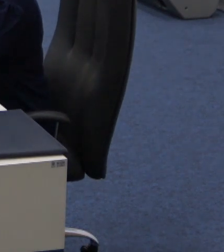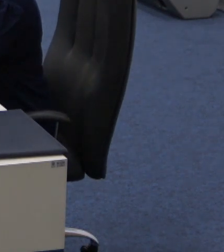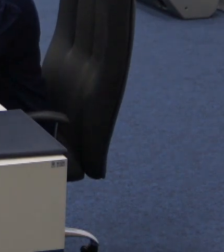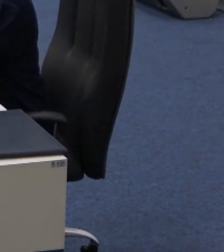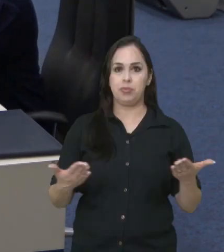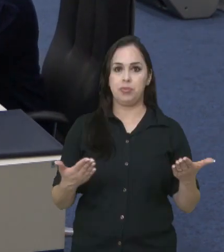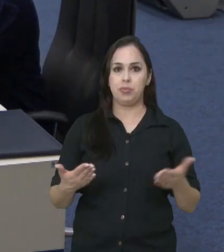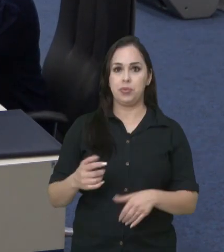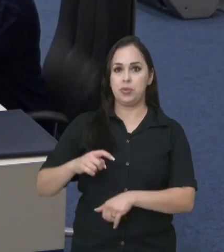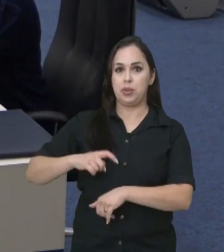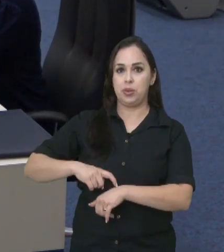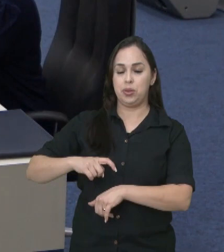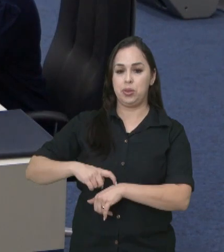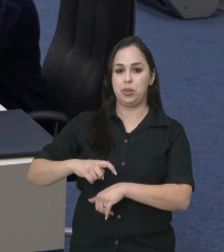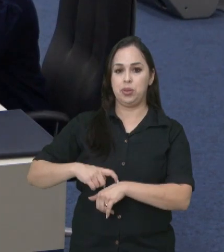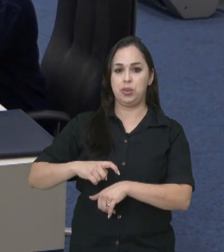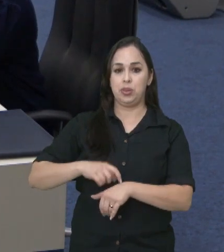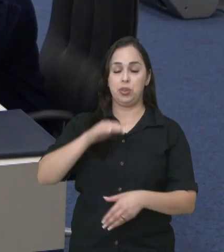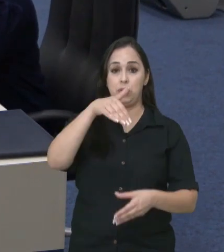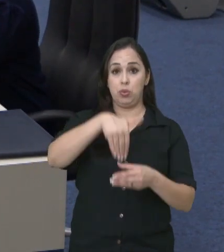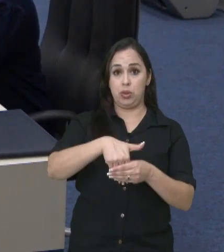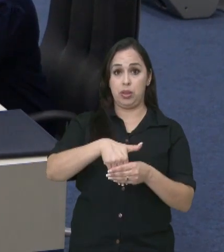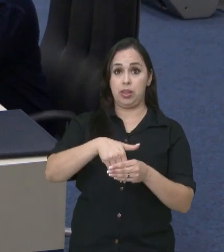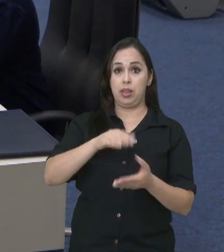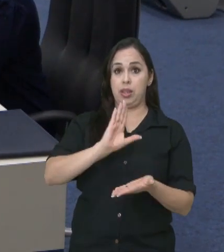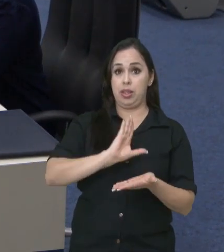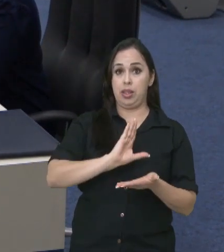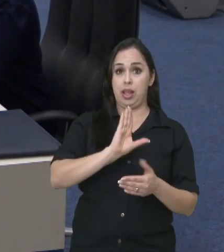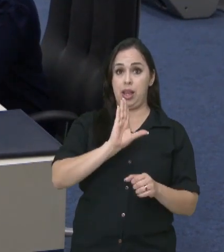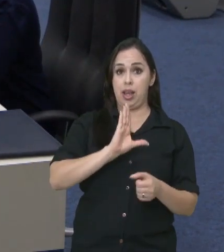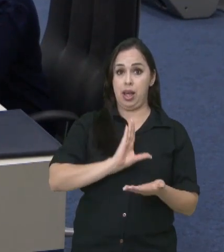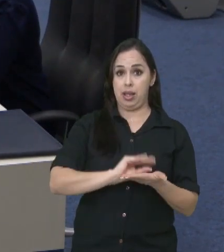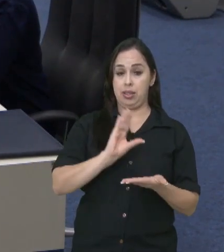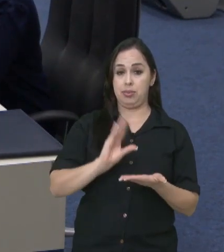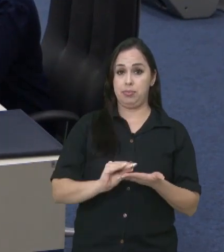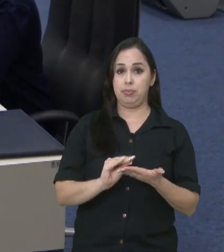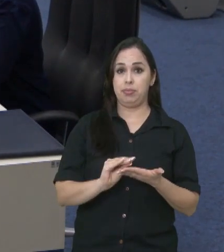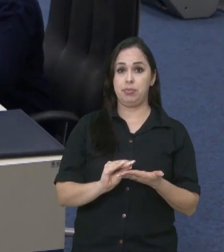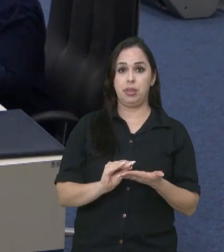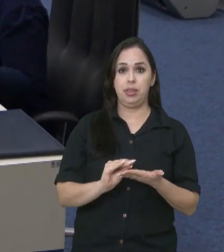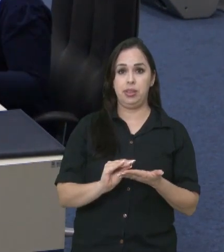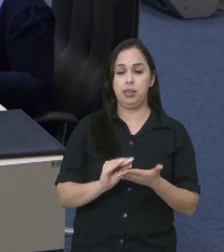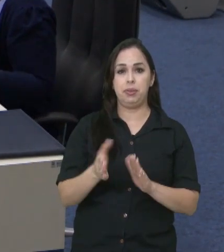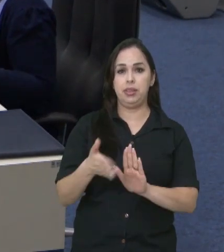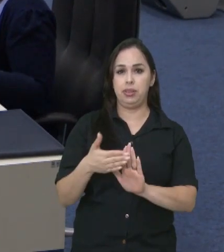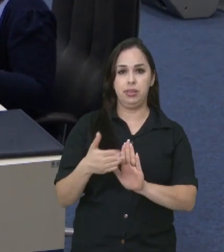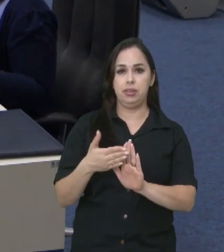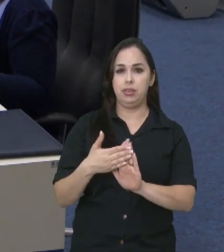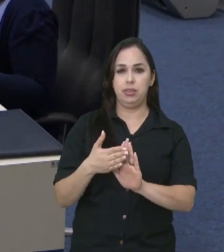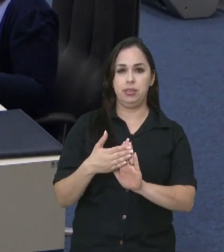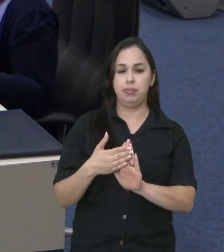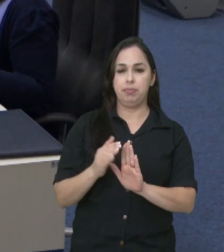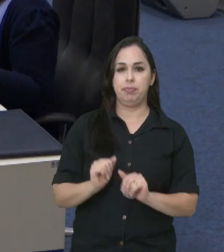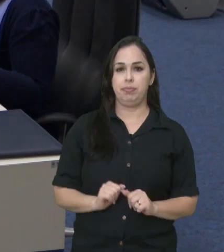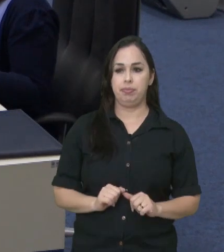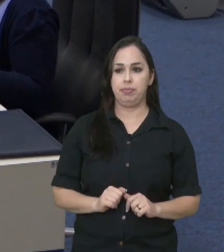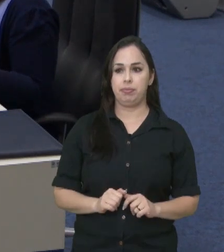Passaremos agora, então, ao processo de votação das atas e das proposituras constantes do